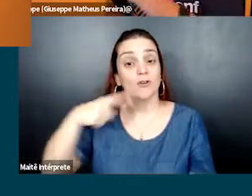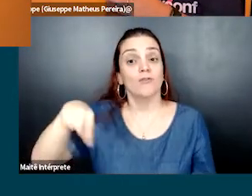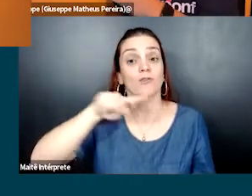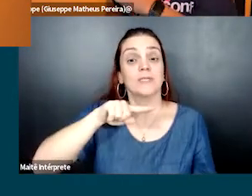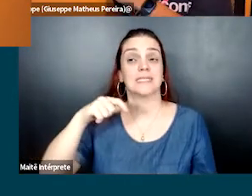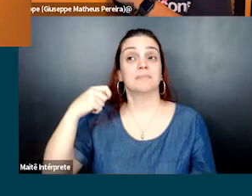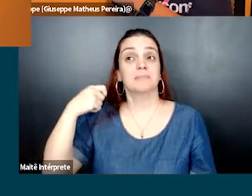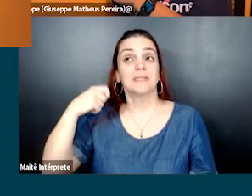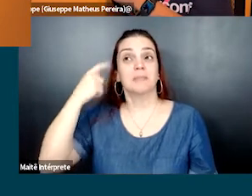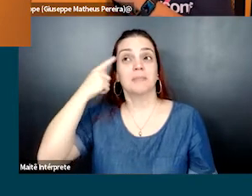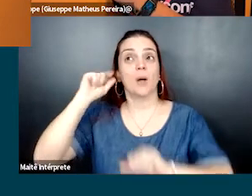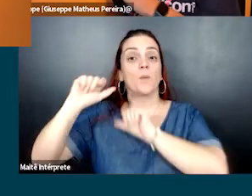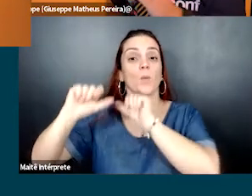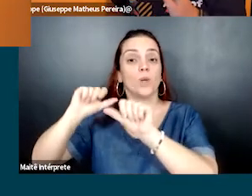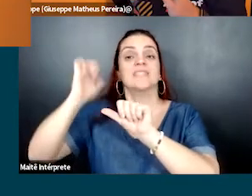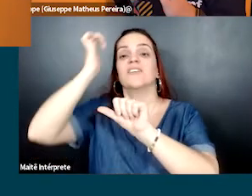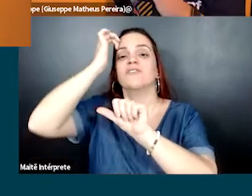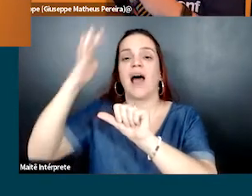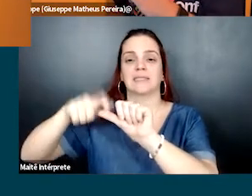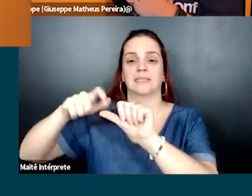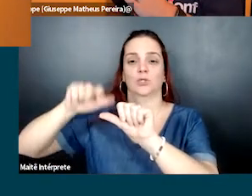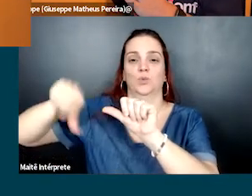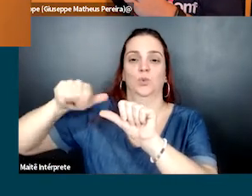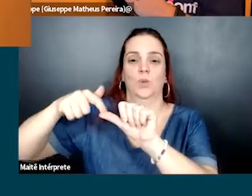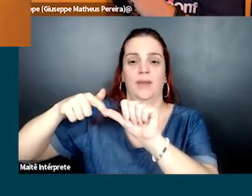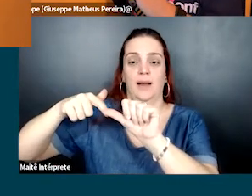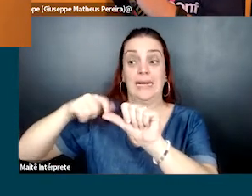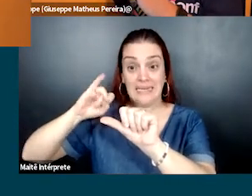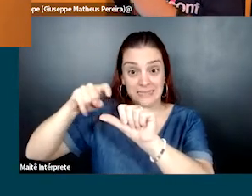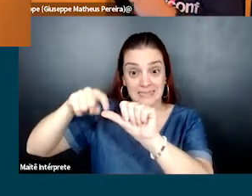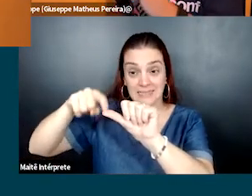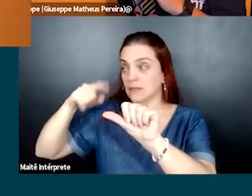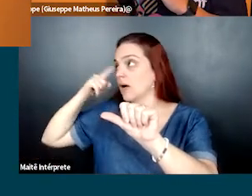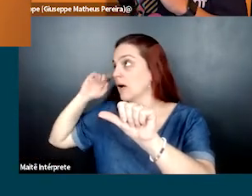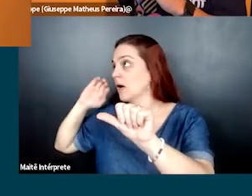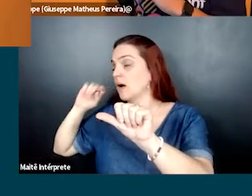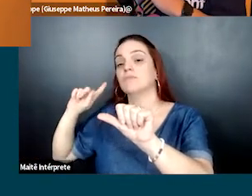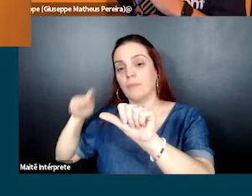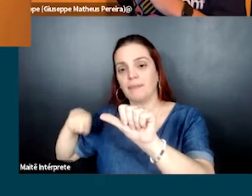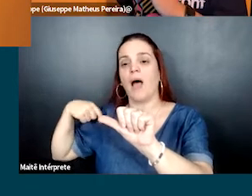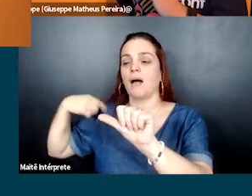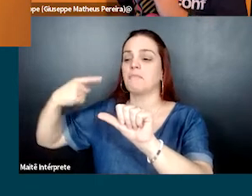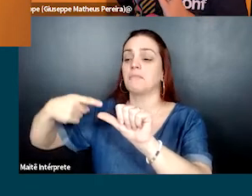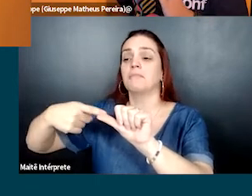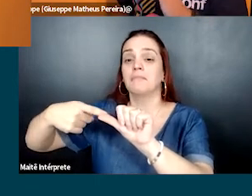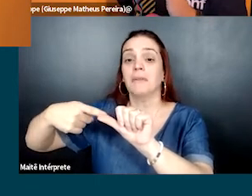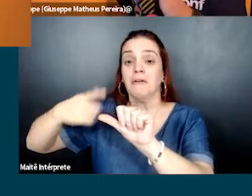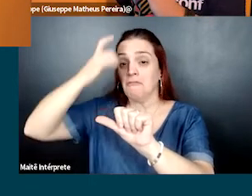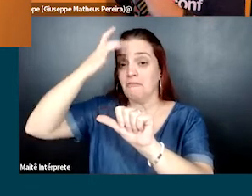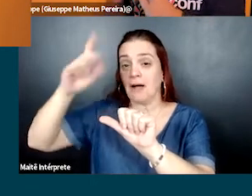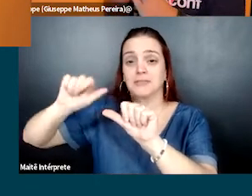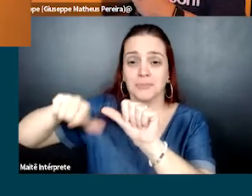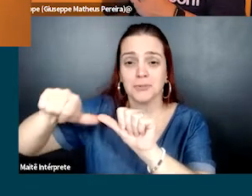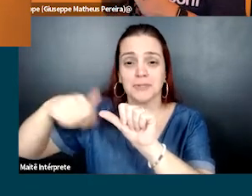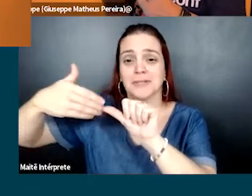mudança fácil de ser feita. No momento que ela ficou fácil, já é um ponto de parar a análise. Então, assim, se ela